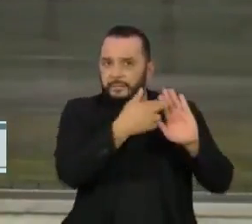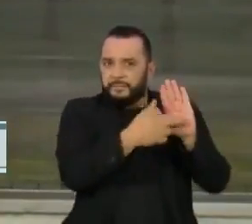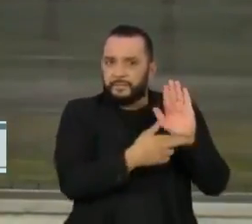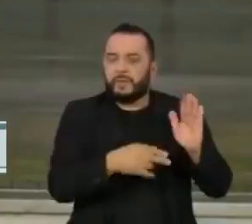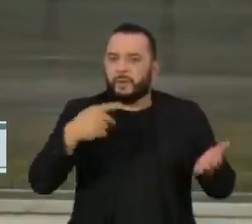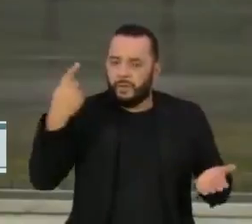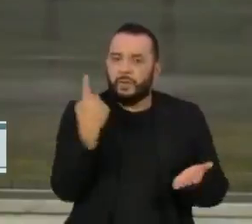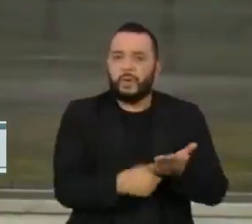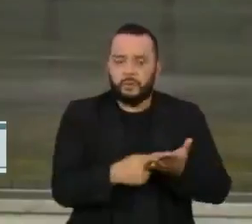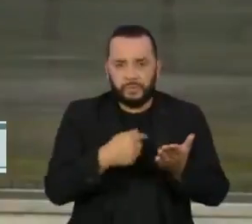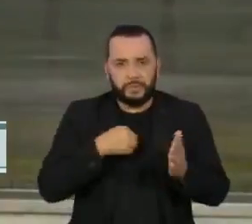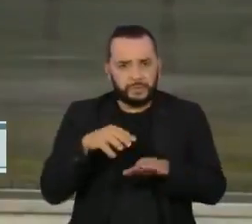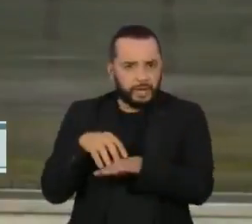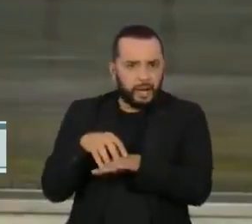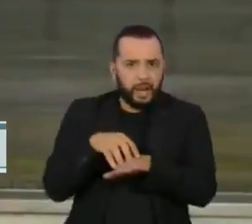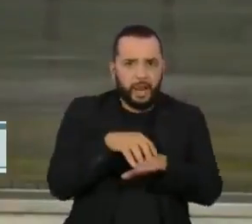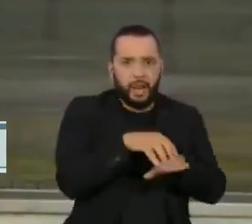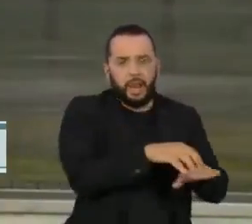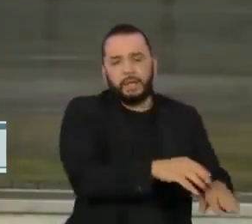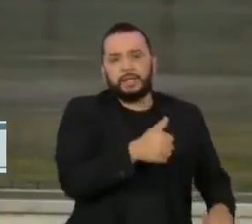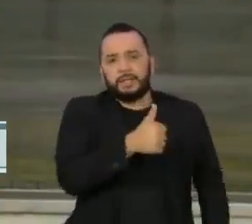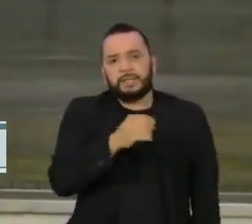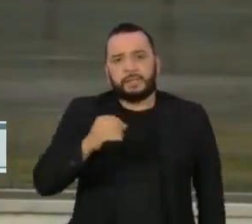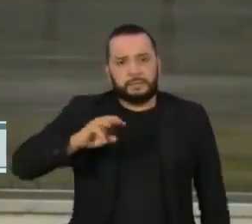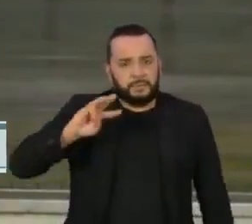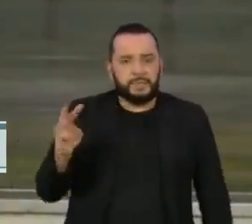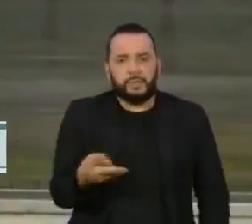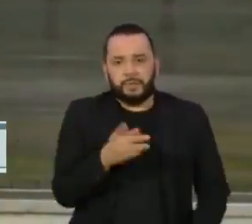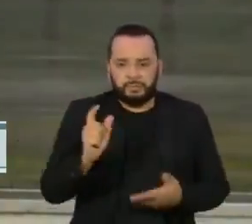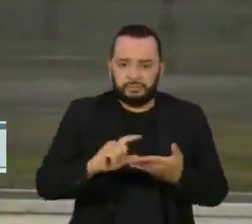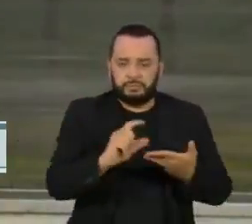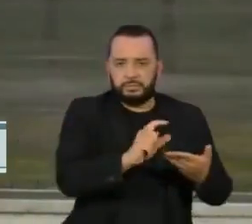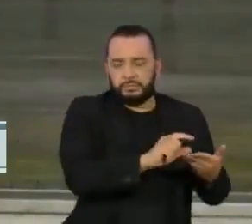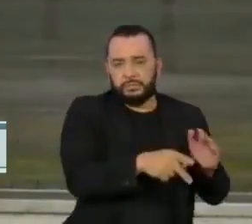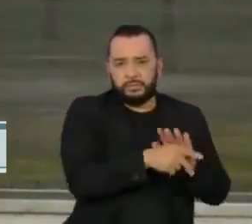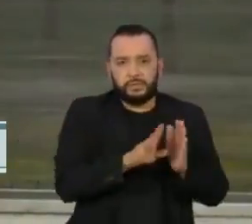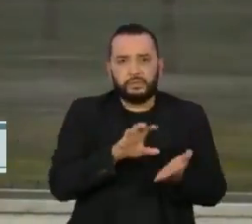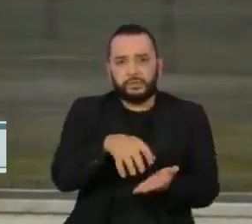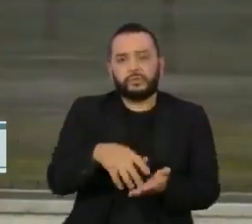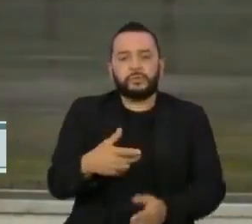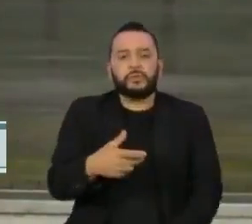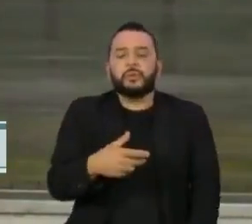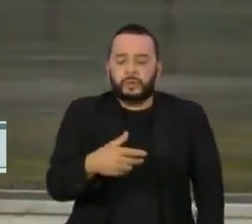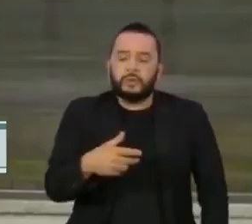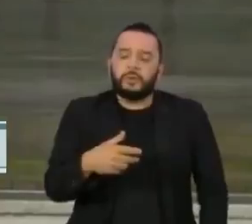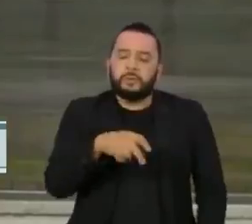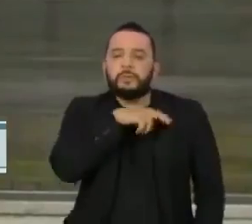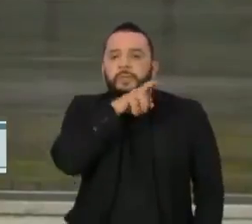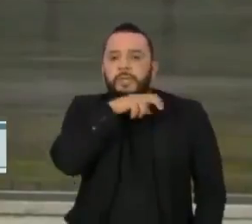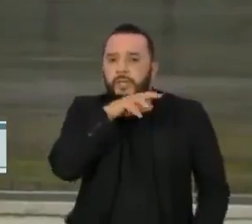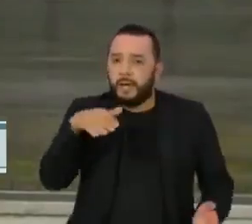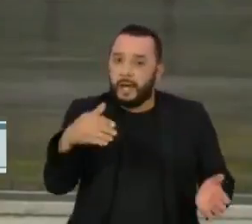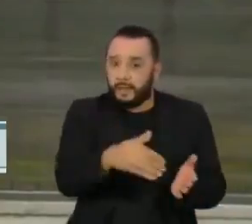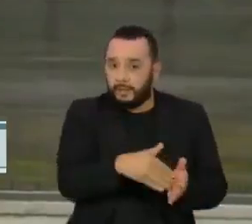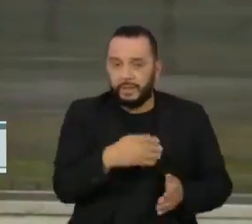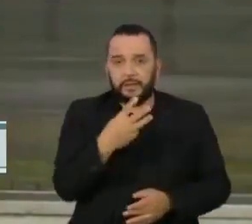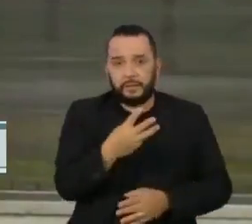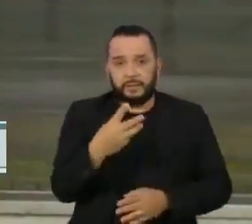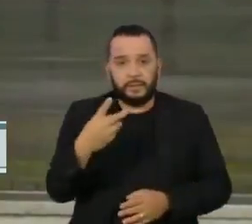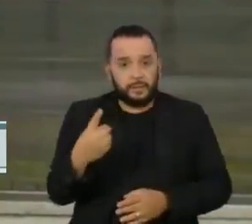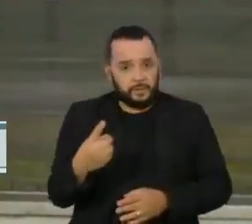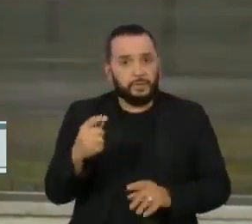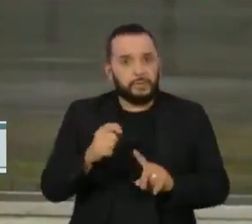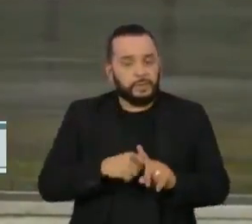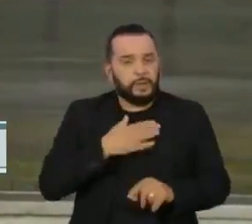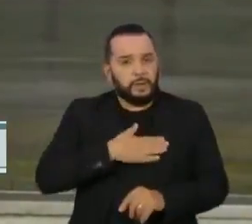nosso compromisso de entregar a totalidade de 100 milhões de doses da vacina do Butantan até o dia 31 de agosto.